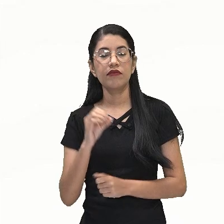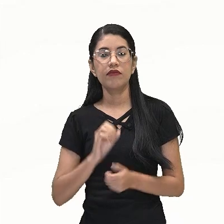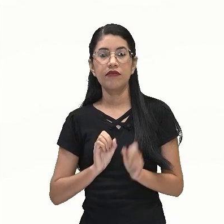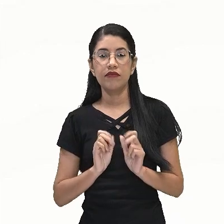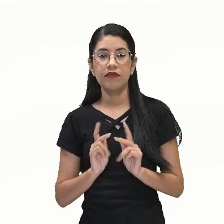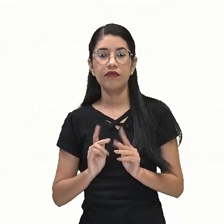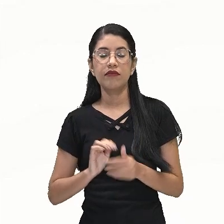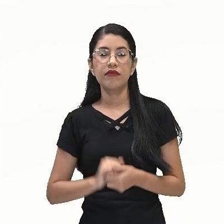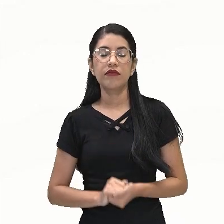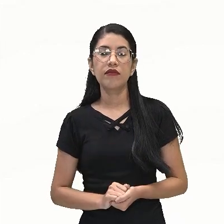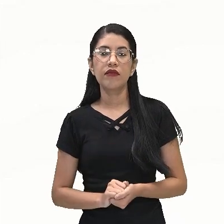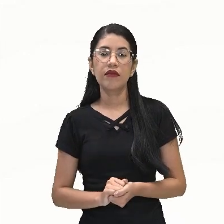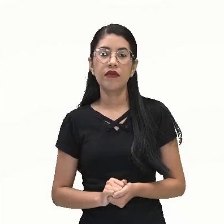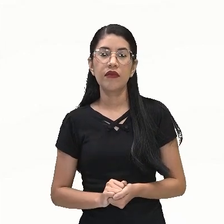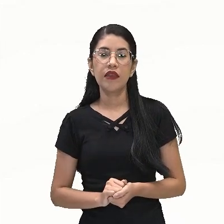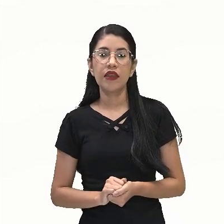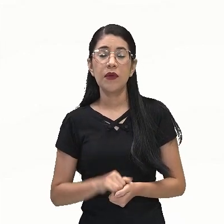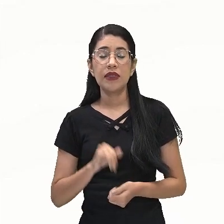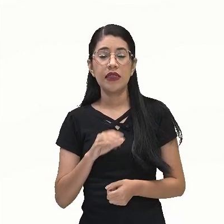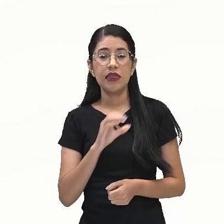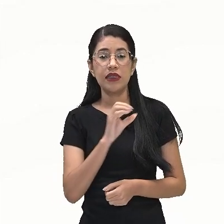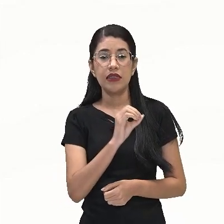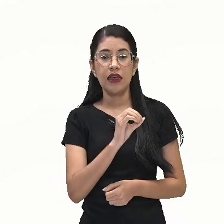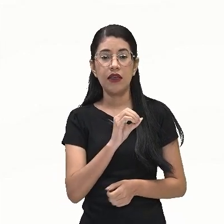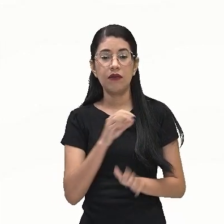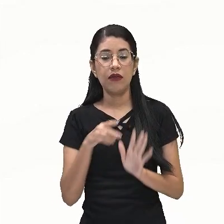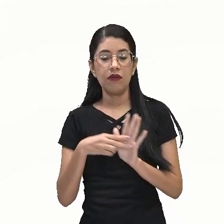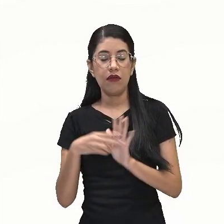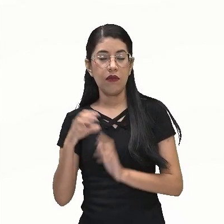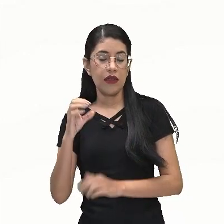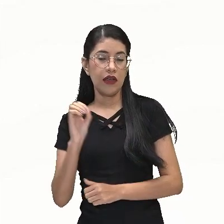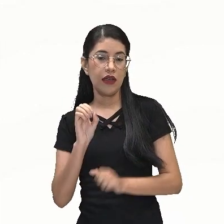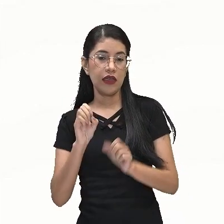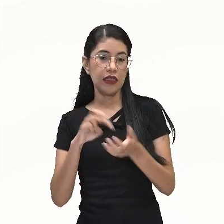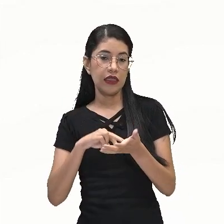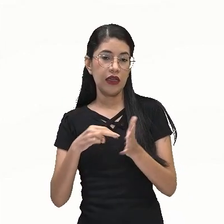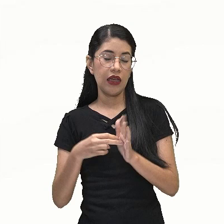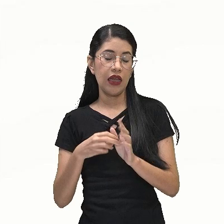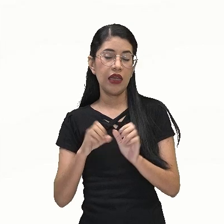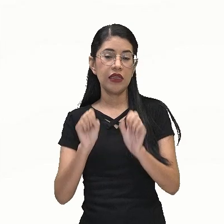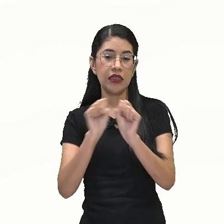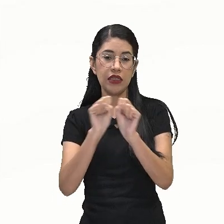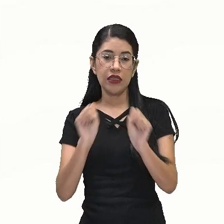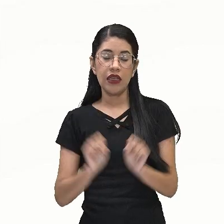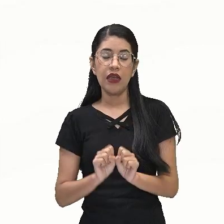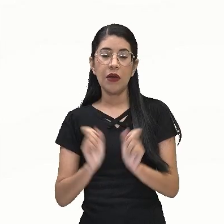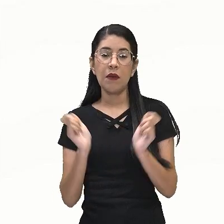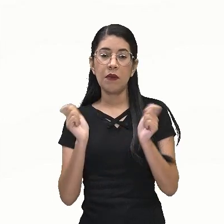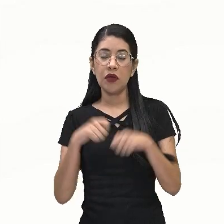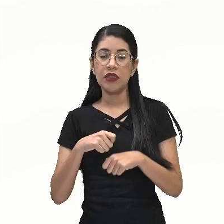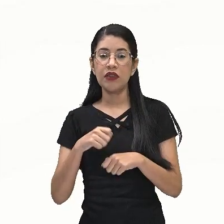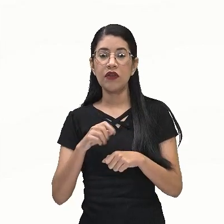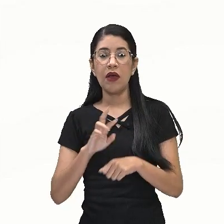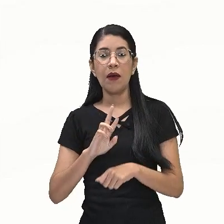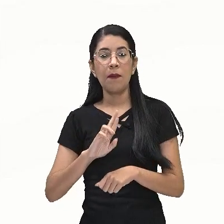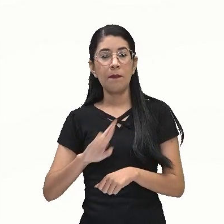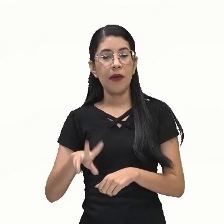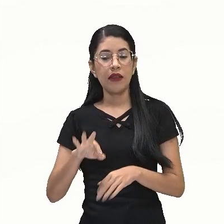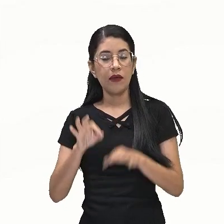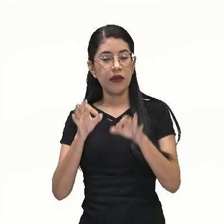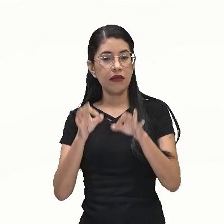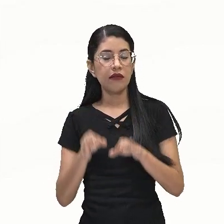tá? Então, quando eu tenho aqui 0 e aqui 0, sistema possível e indeterminado, ó. Observe,